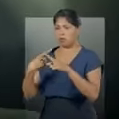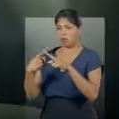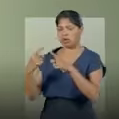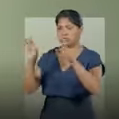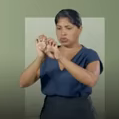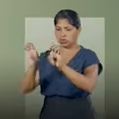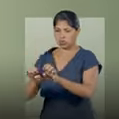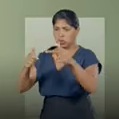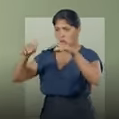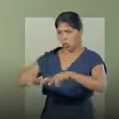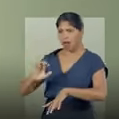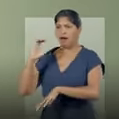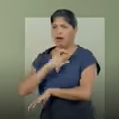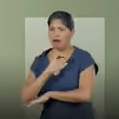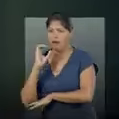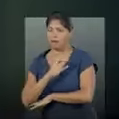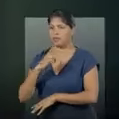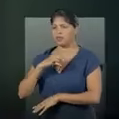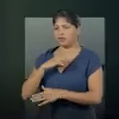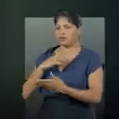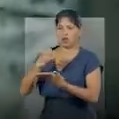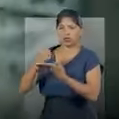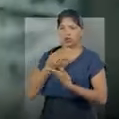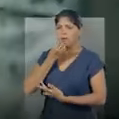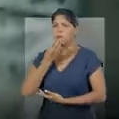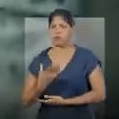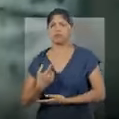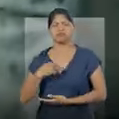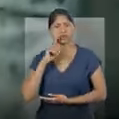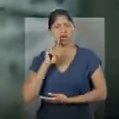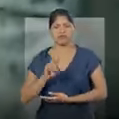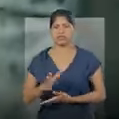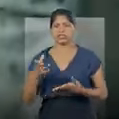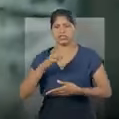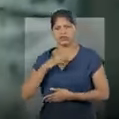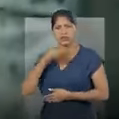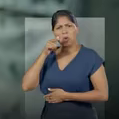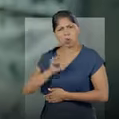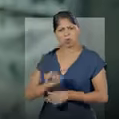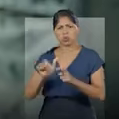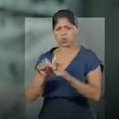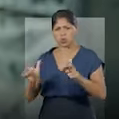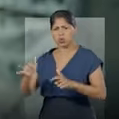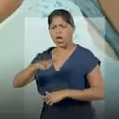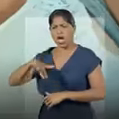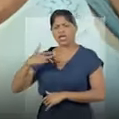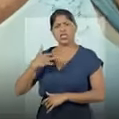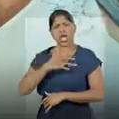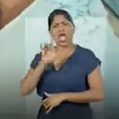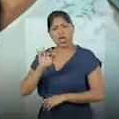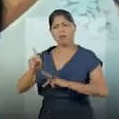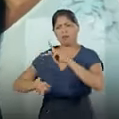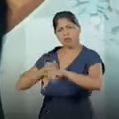local. Rápido, atendimento muito bom. Né? Eu vejo hoje um avanço muito grande na saúde, que é o que o